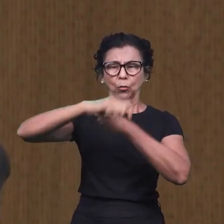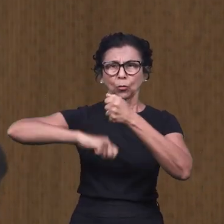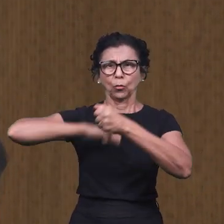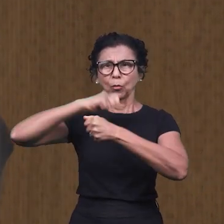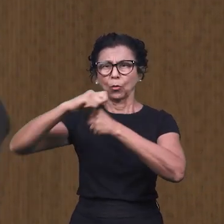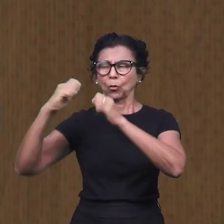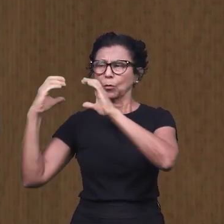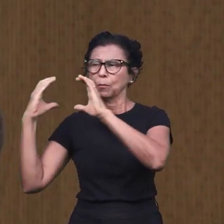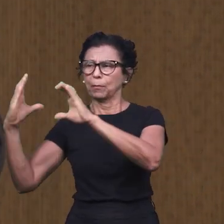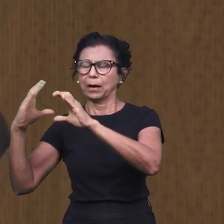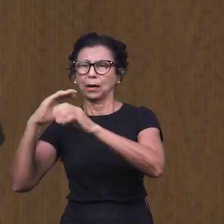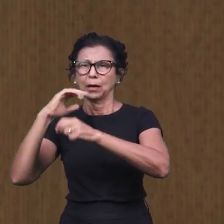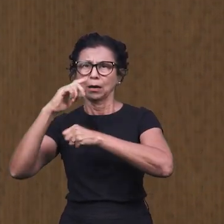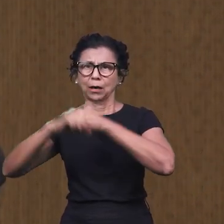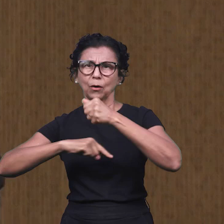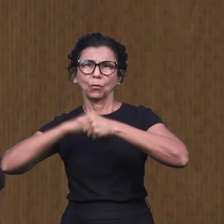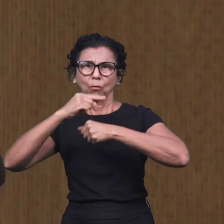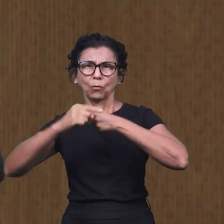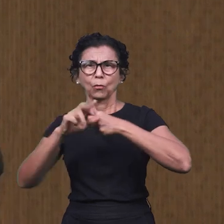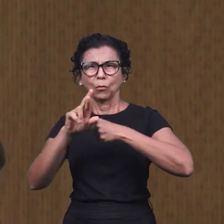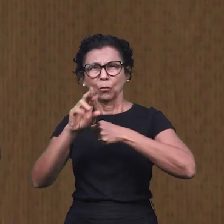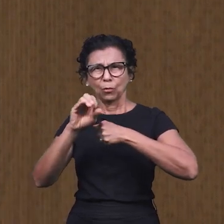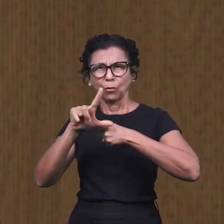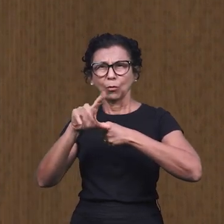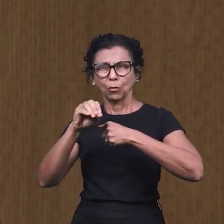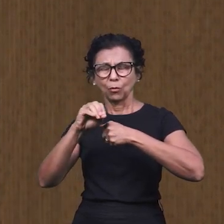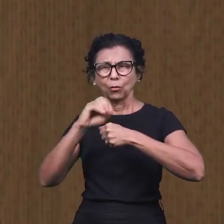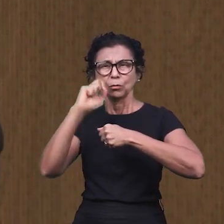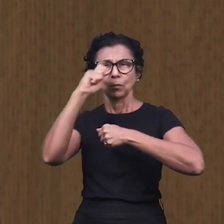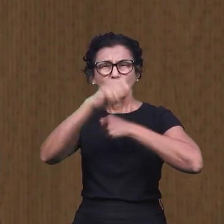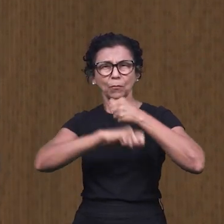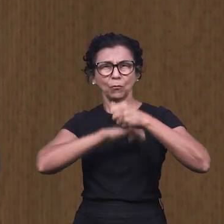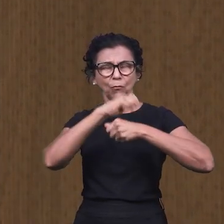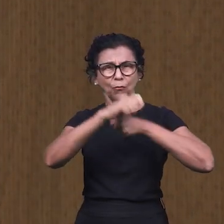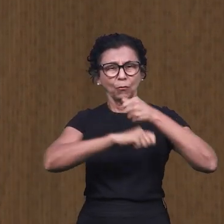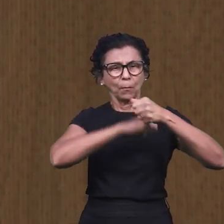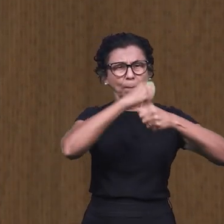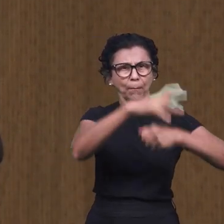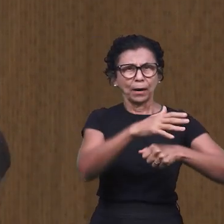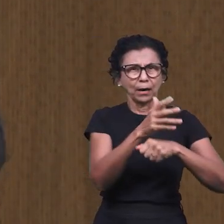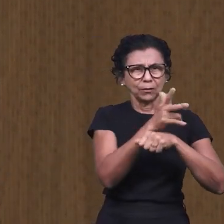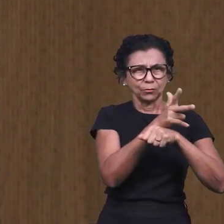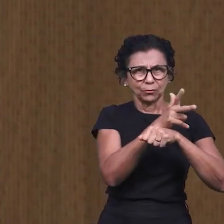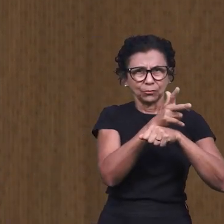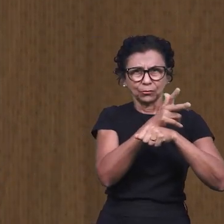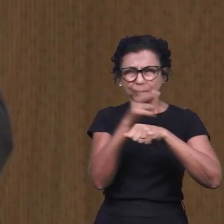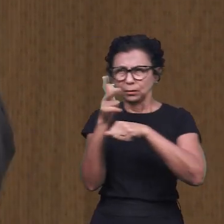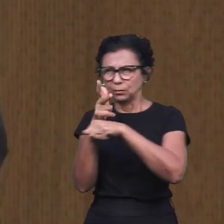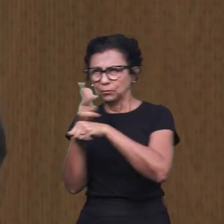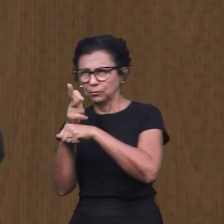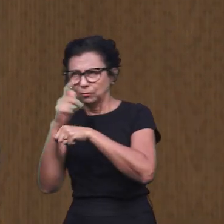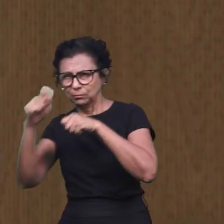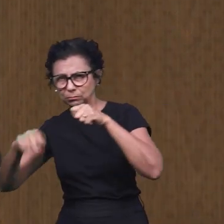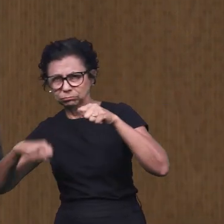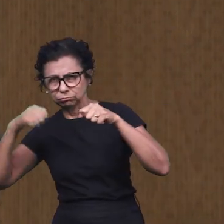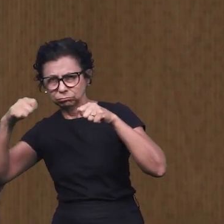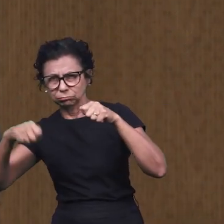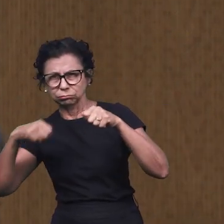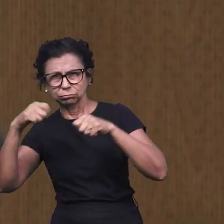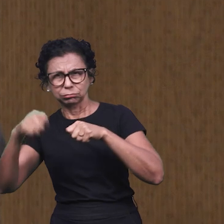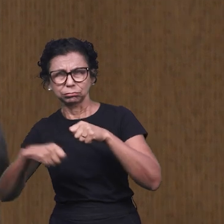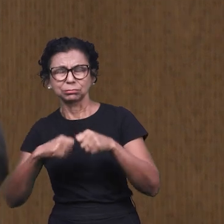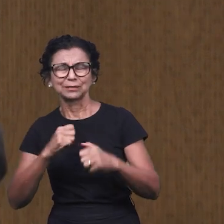rodava ali. Depois foi evoluindo a televisão, foi para os videotapes, né, o Zoom-At e o